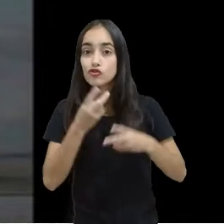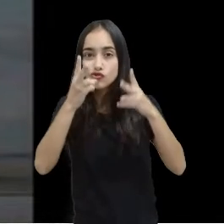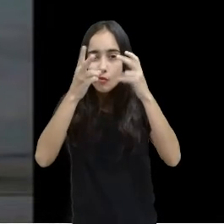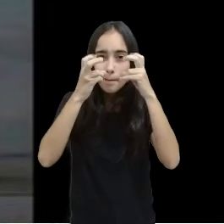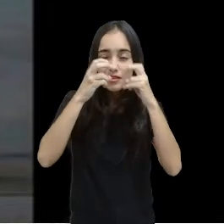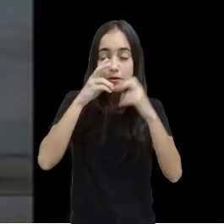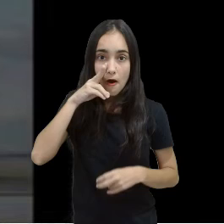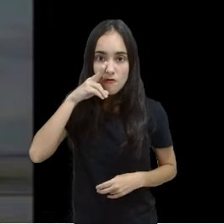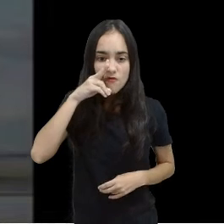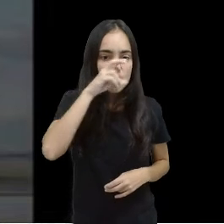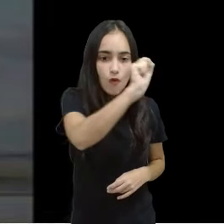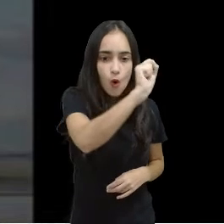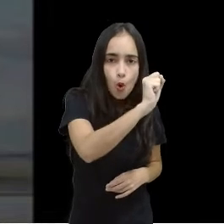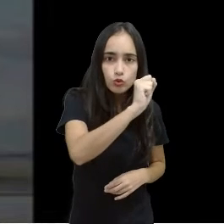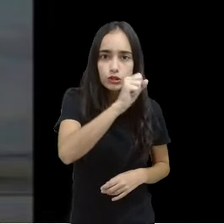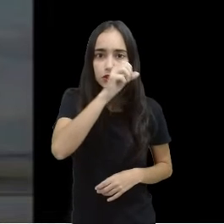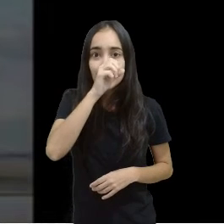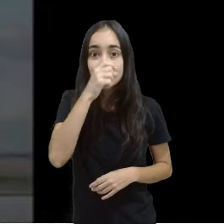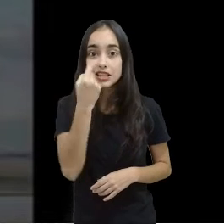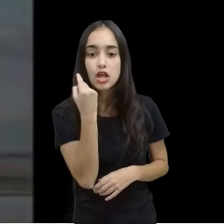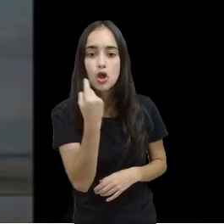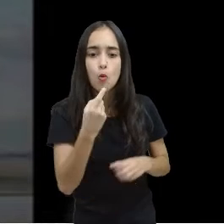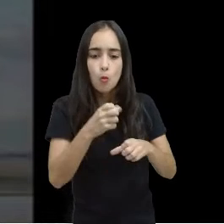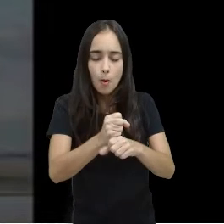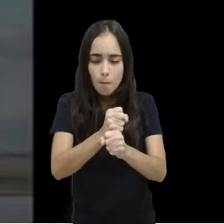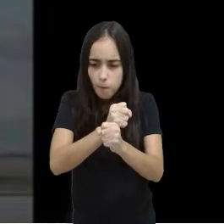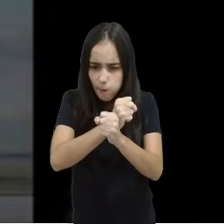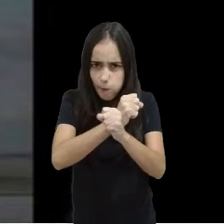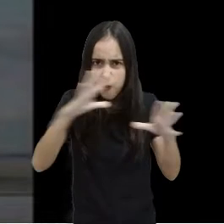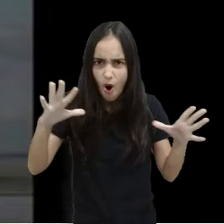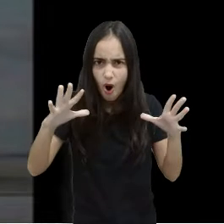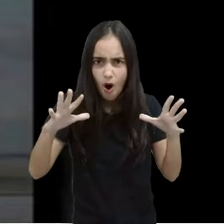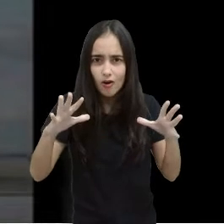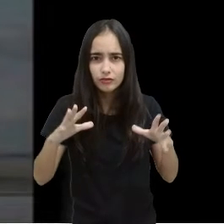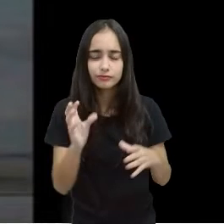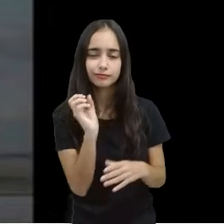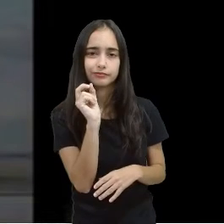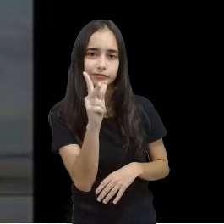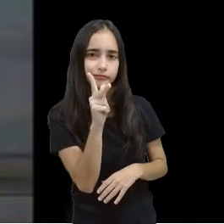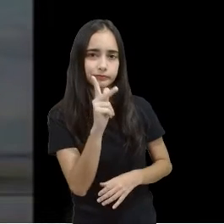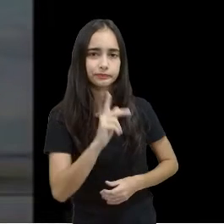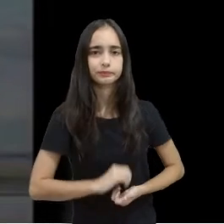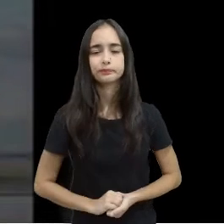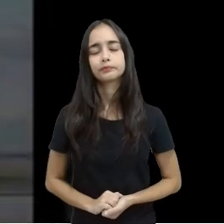potência de uma bomba atômica.